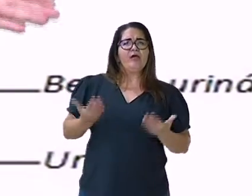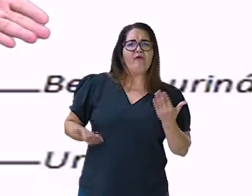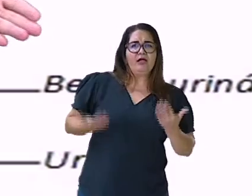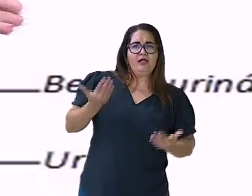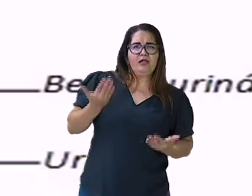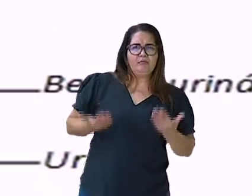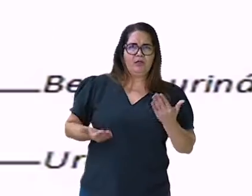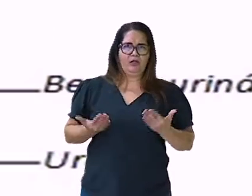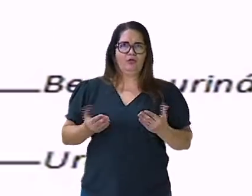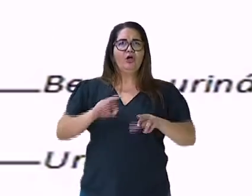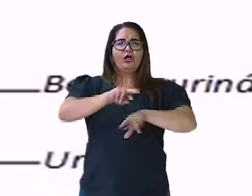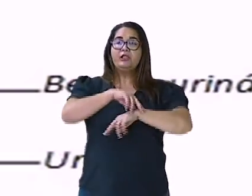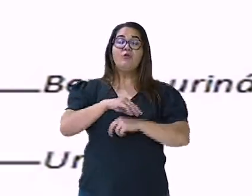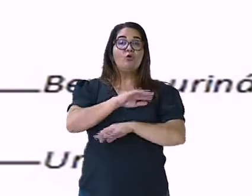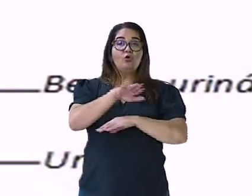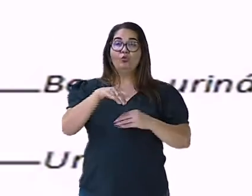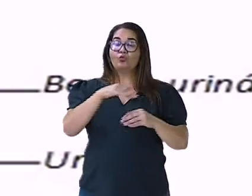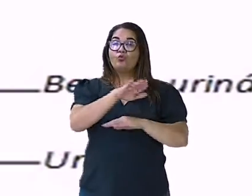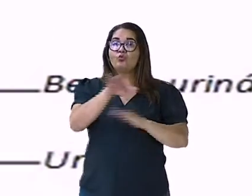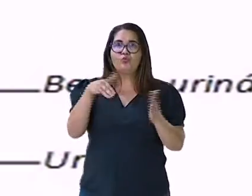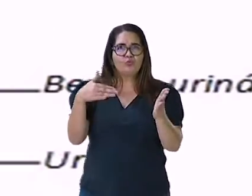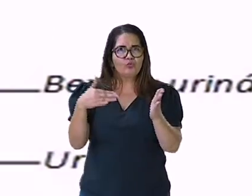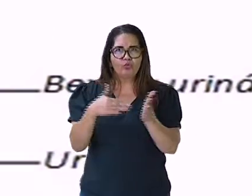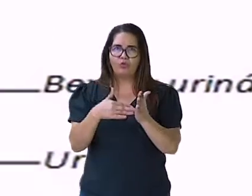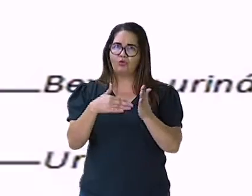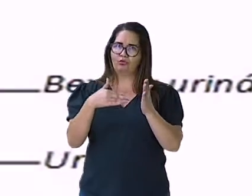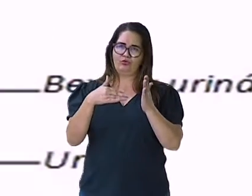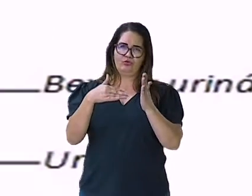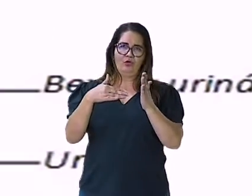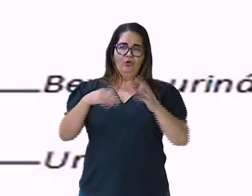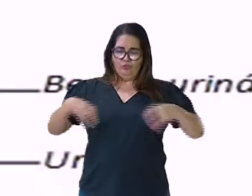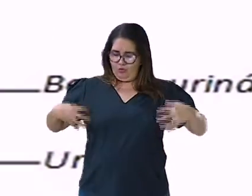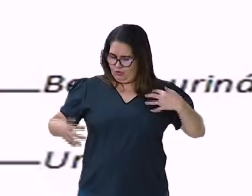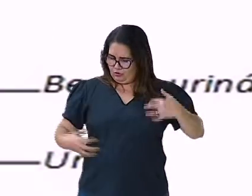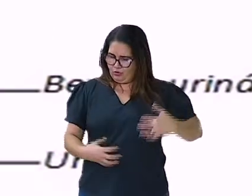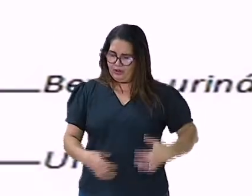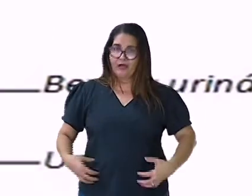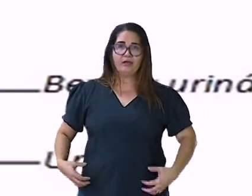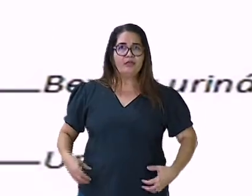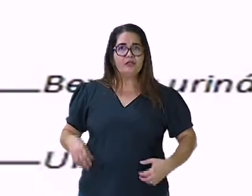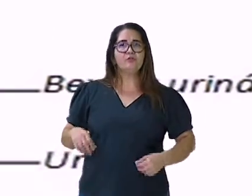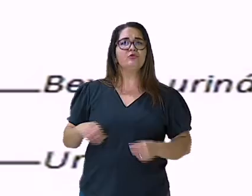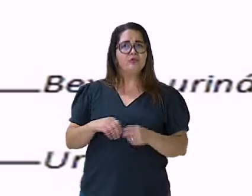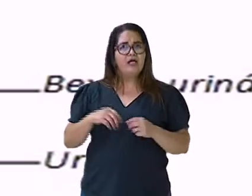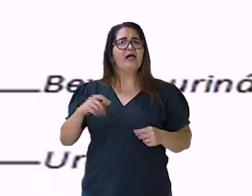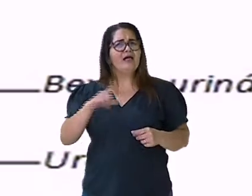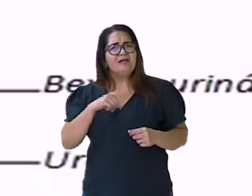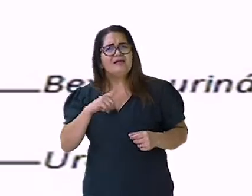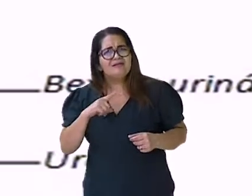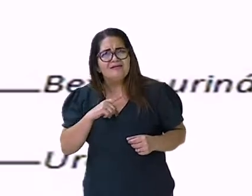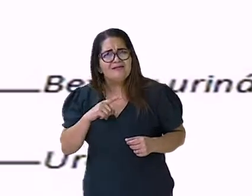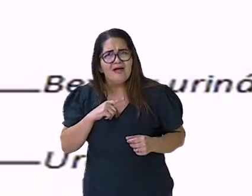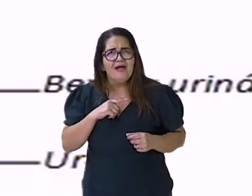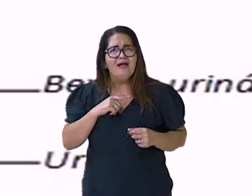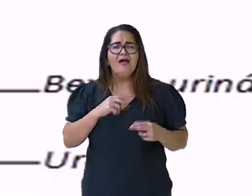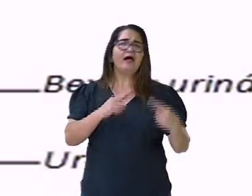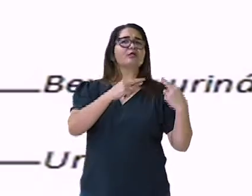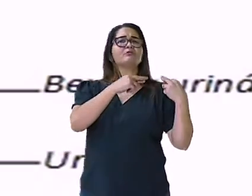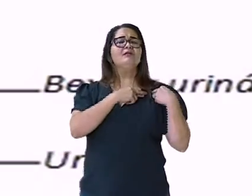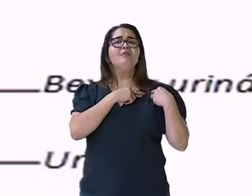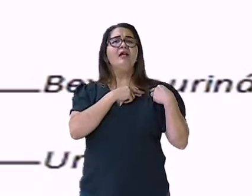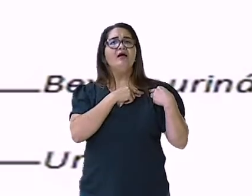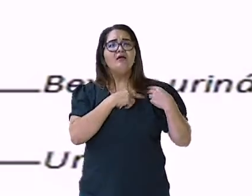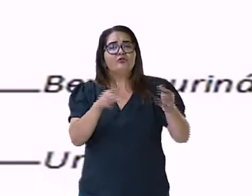do fluido dos eritrócitos e do ácido do corpo. Eles são responsáveis